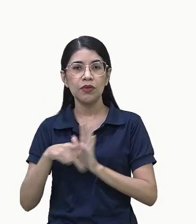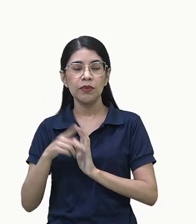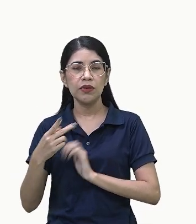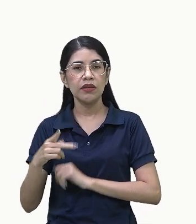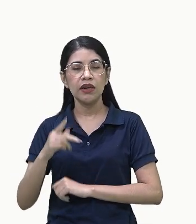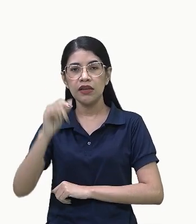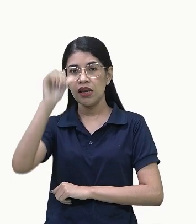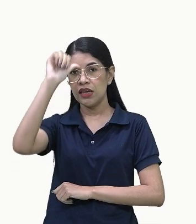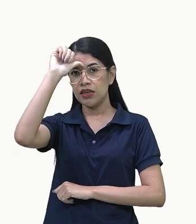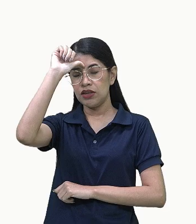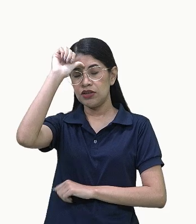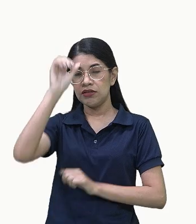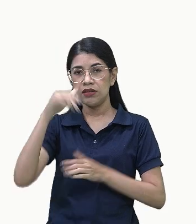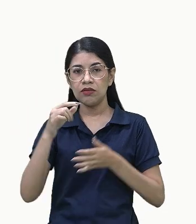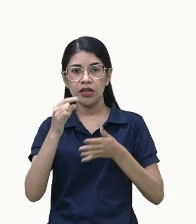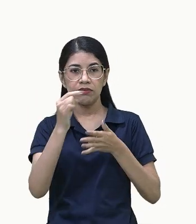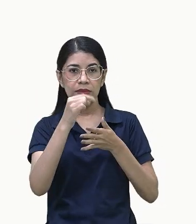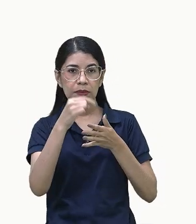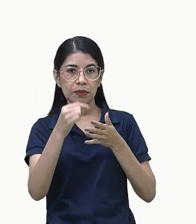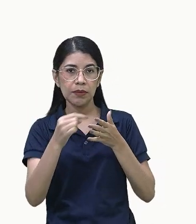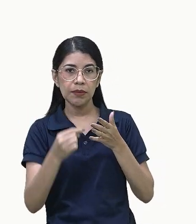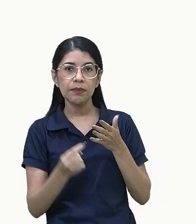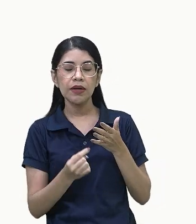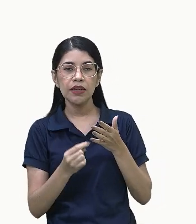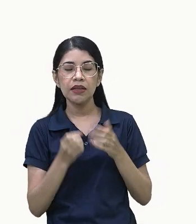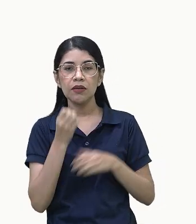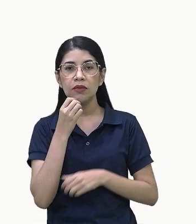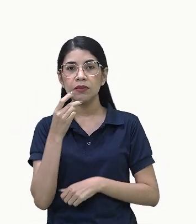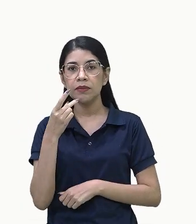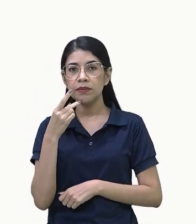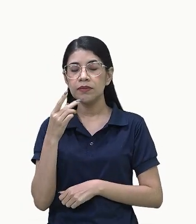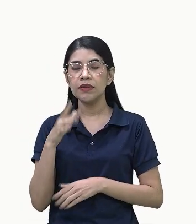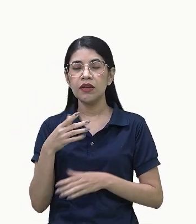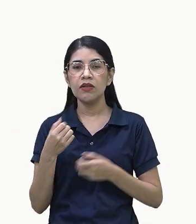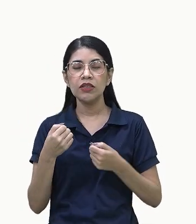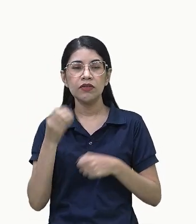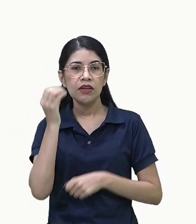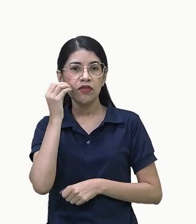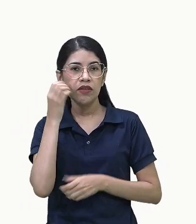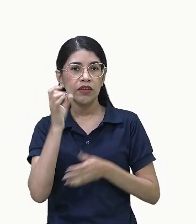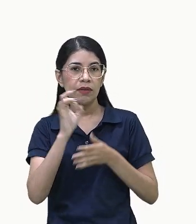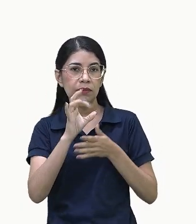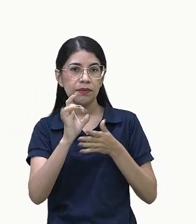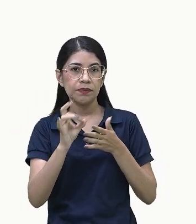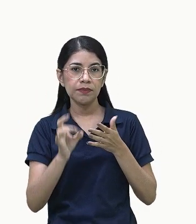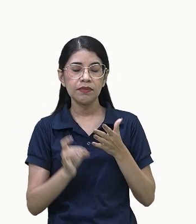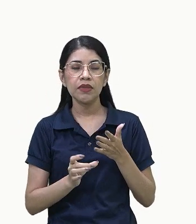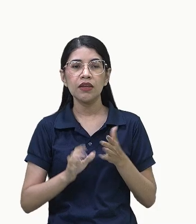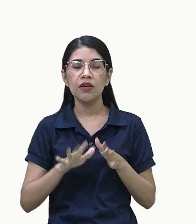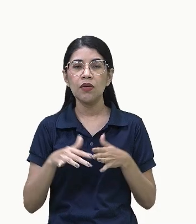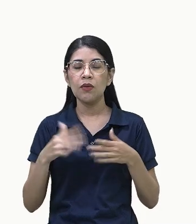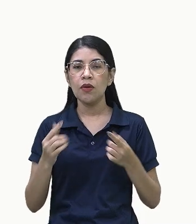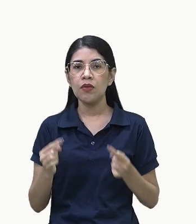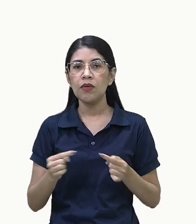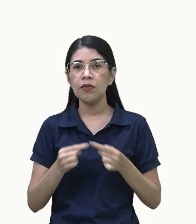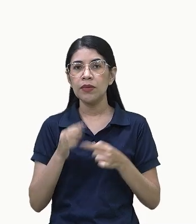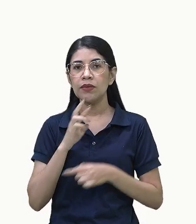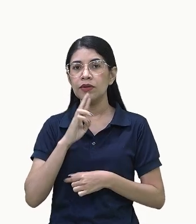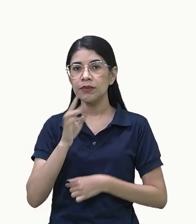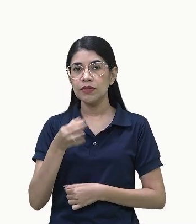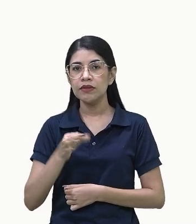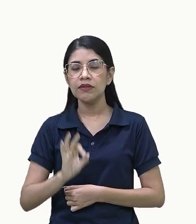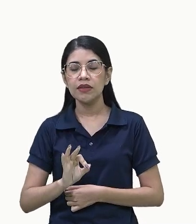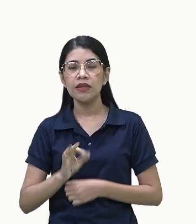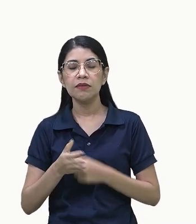nós temos aí algumas alternativas também, né? 5 alternativas, a gente vai verificar então qual delas vai ser a resposta correta